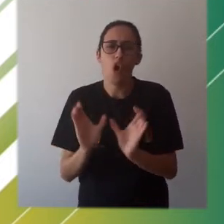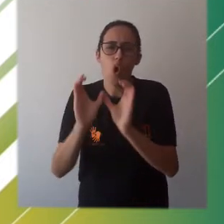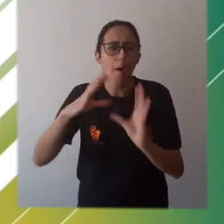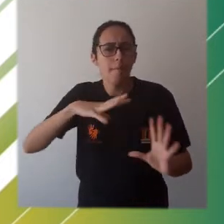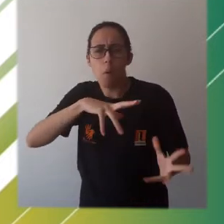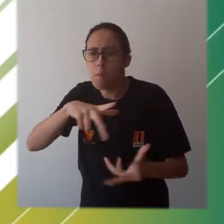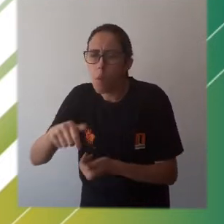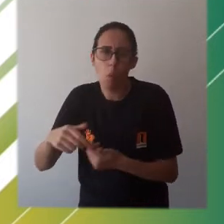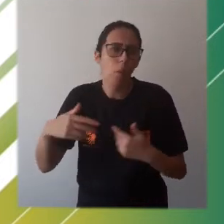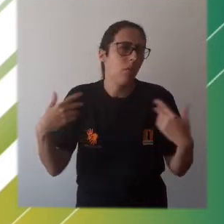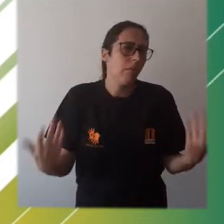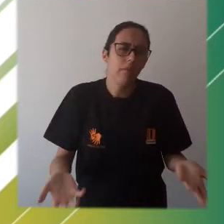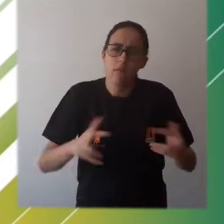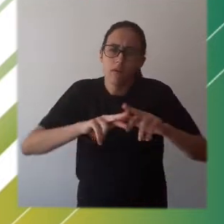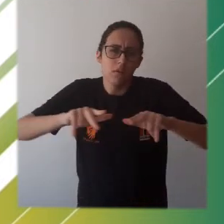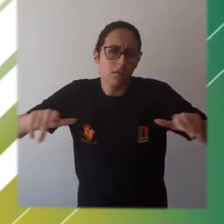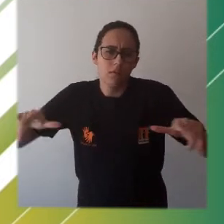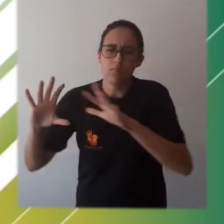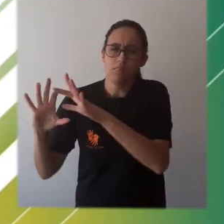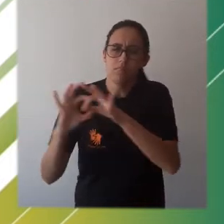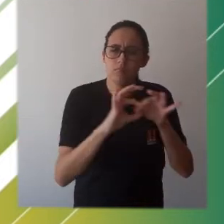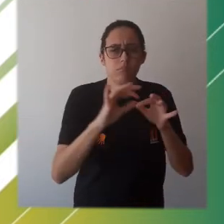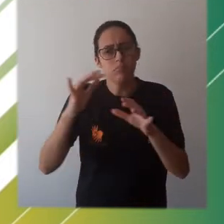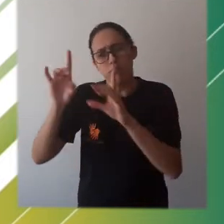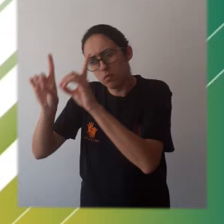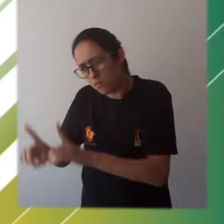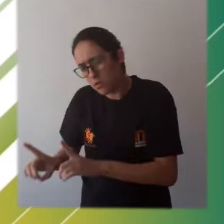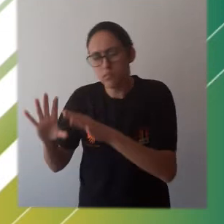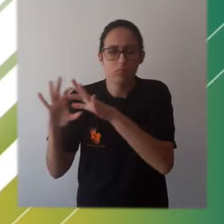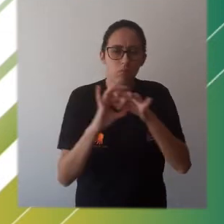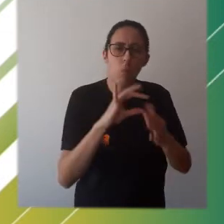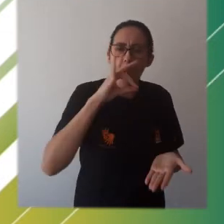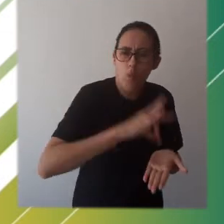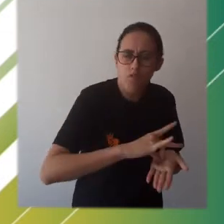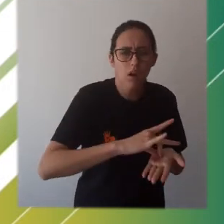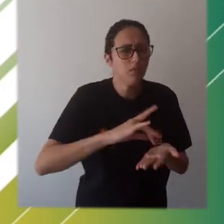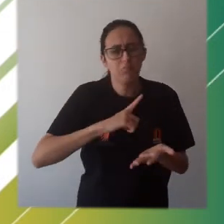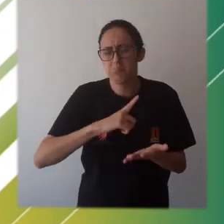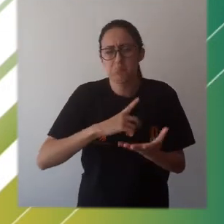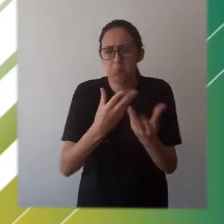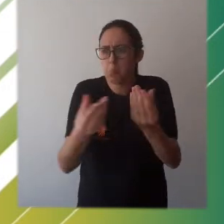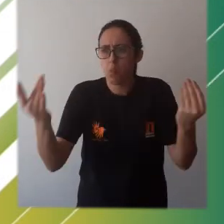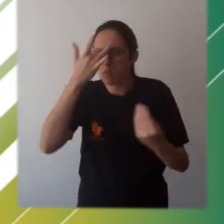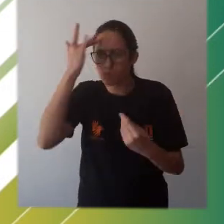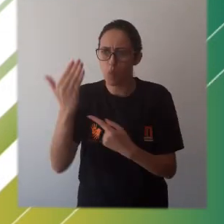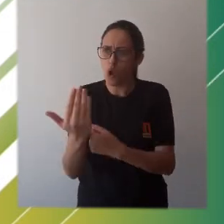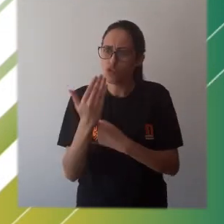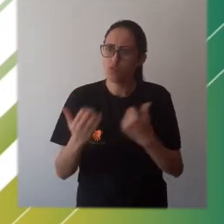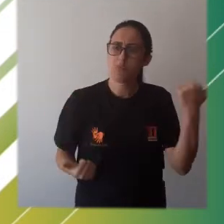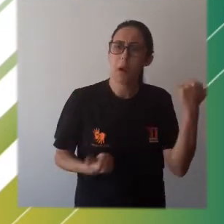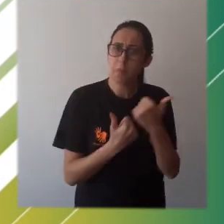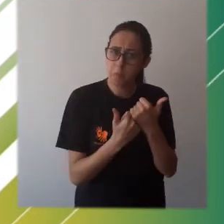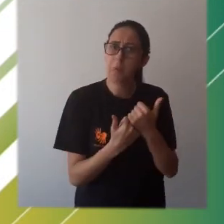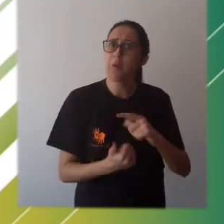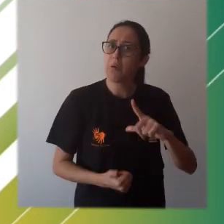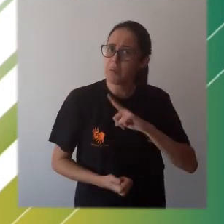Copa do Mundo, Jogos Olímpicos, Jogos Paralímpicos, que o Brasil tem, são as pessoas que contribuíram para a execução desses eventos, e